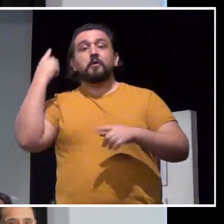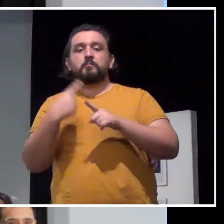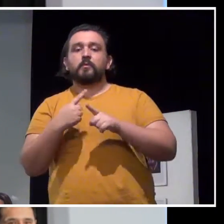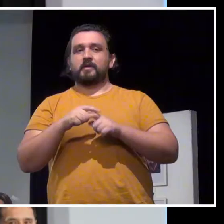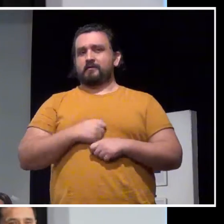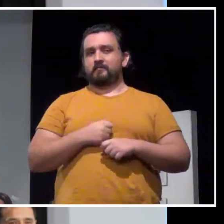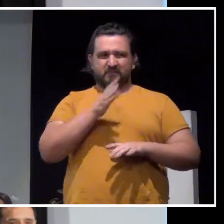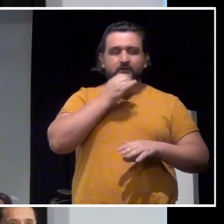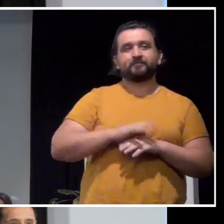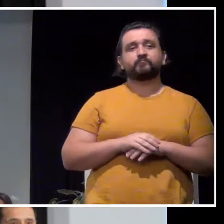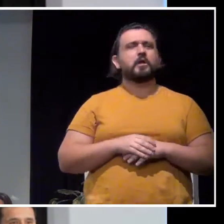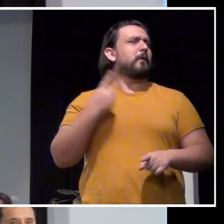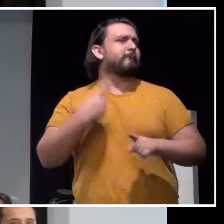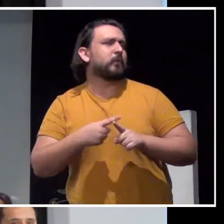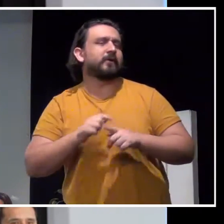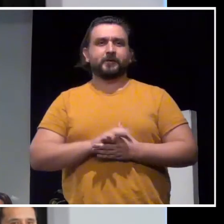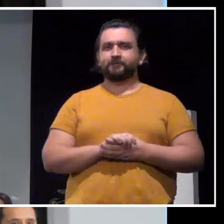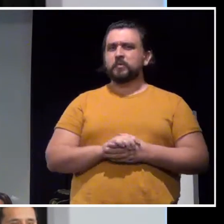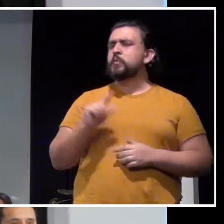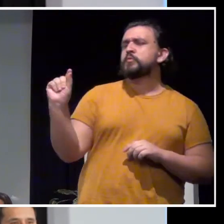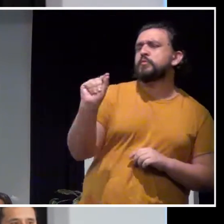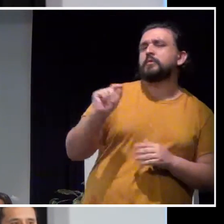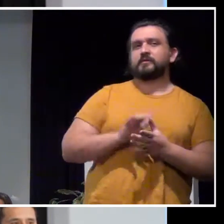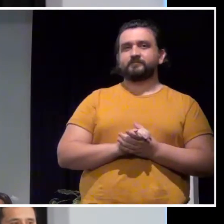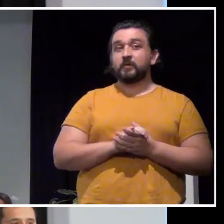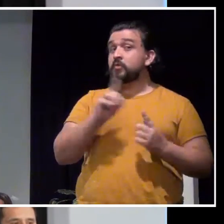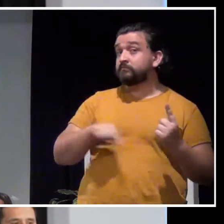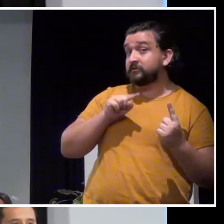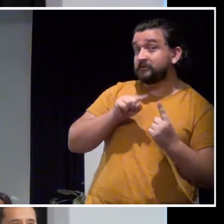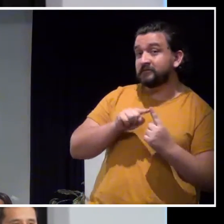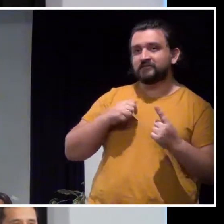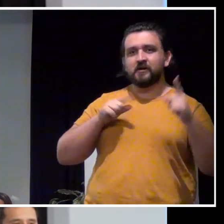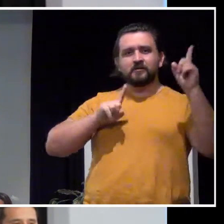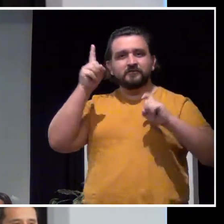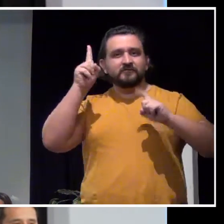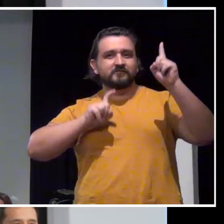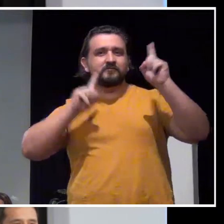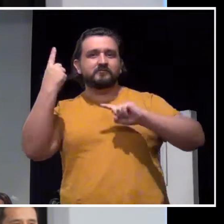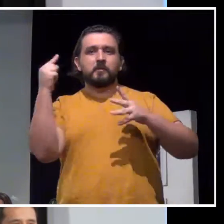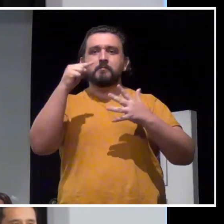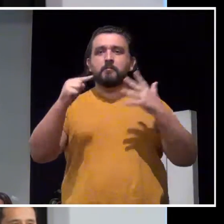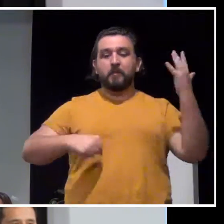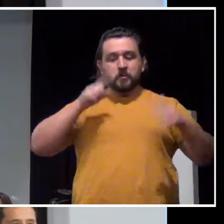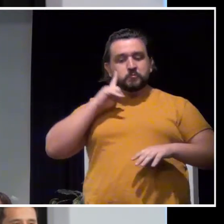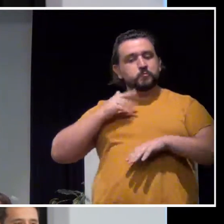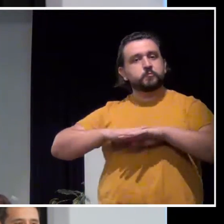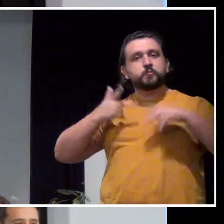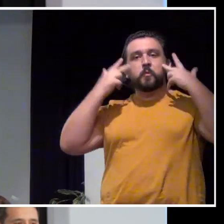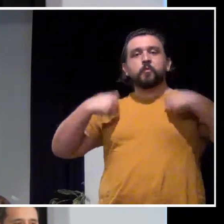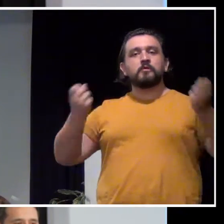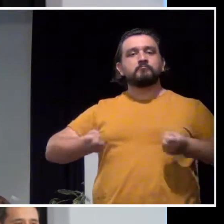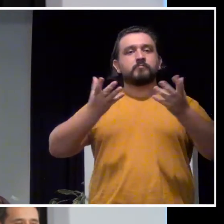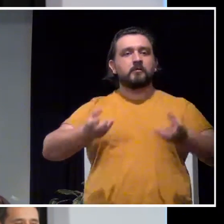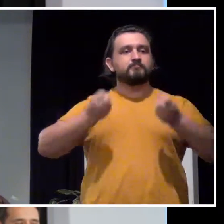quê? Qual o objetivo? Combina com o quê? Uma série de questões que o surdo vai fazendo